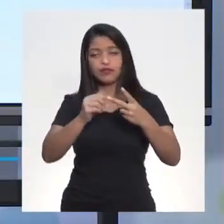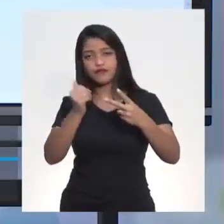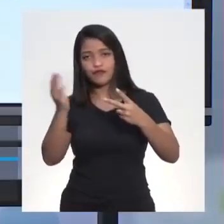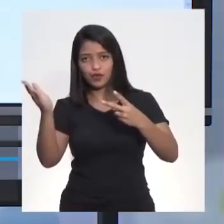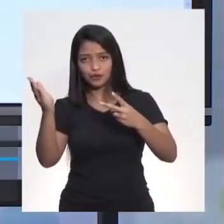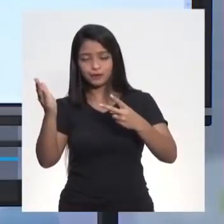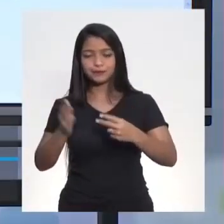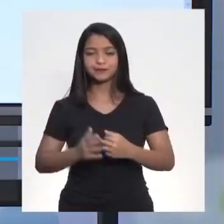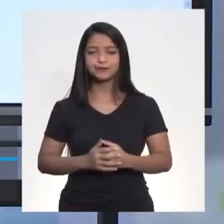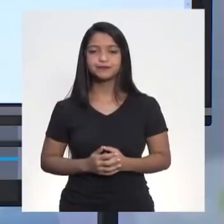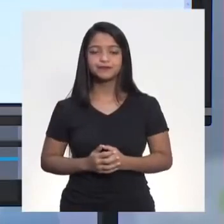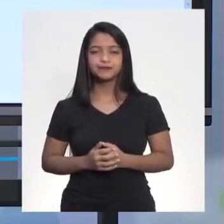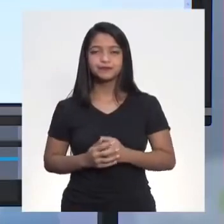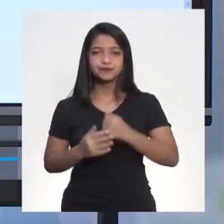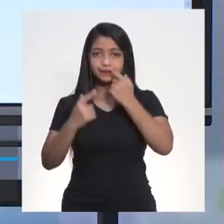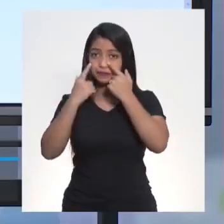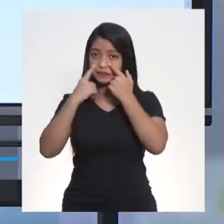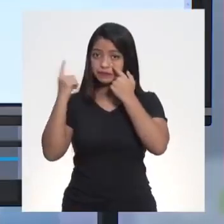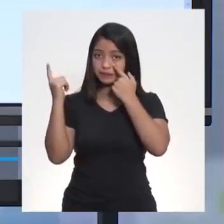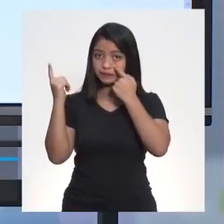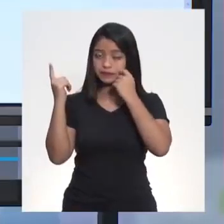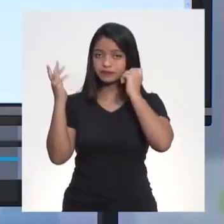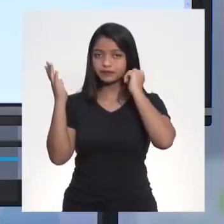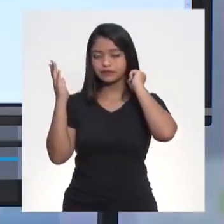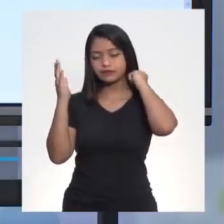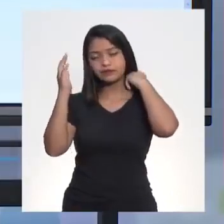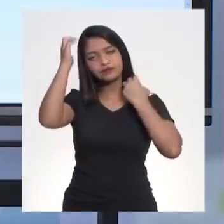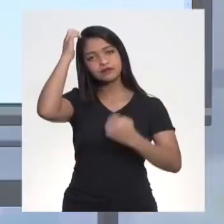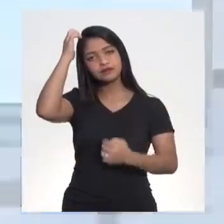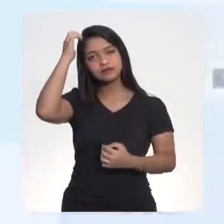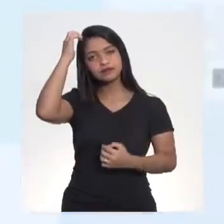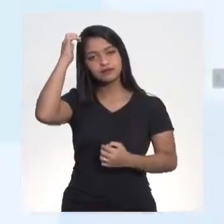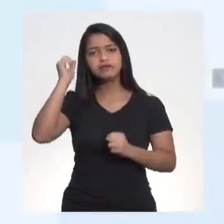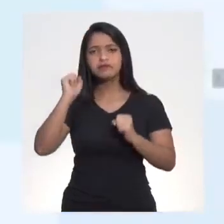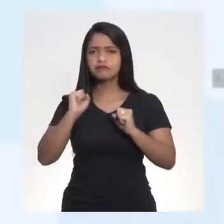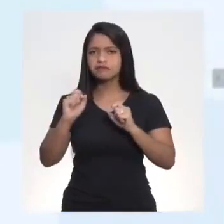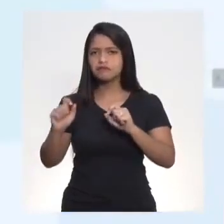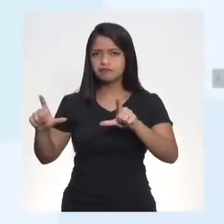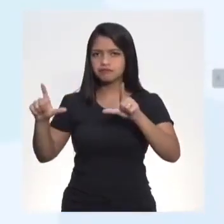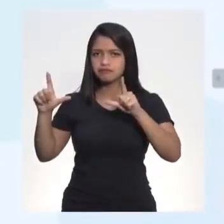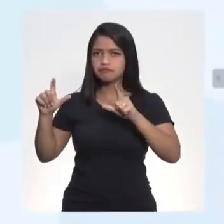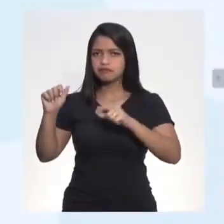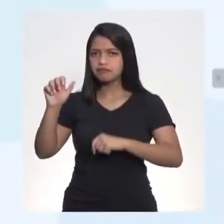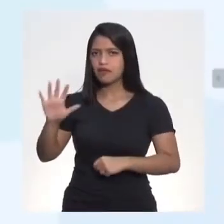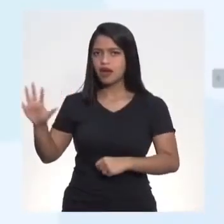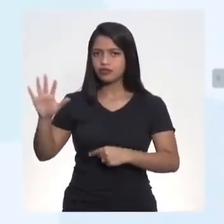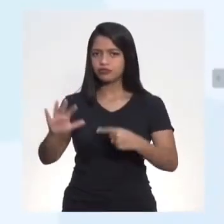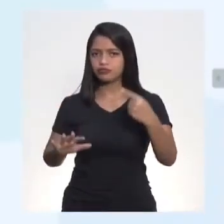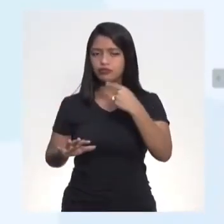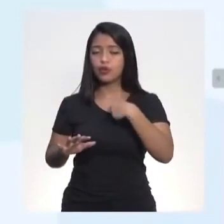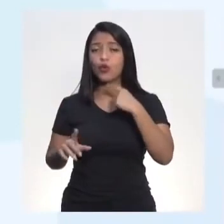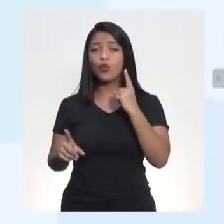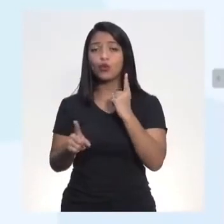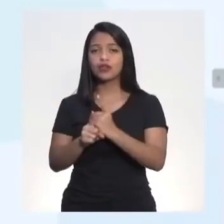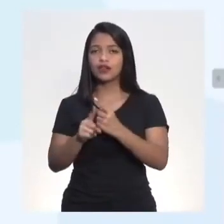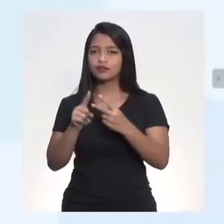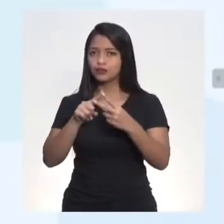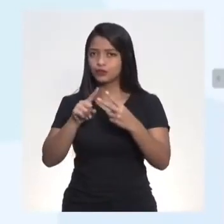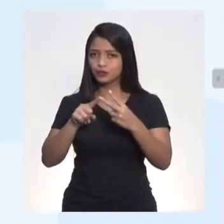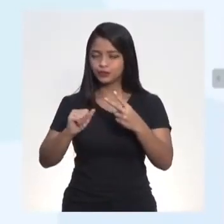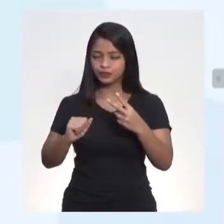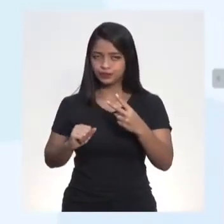Na representação que eu coloco aí para vocês na tela, pode colocar para eles, diretor, essa relação aí eu vou identificar duas coisas. O que